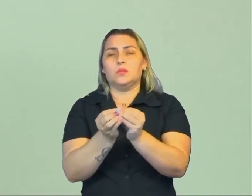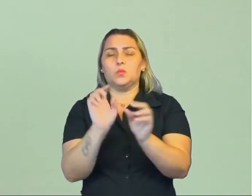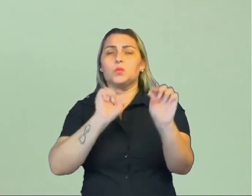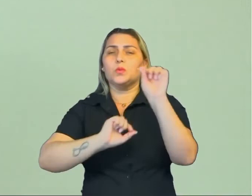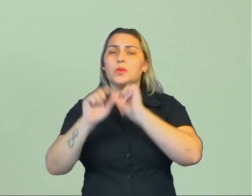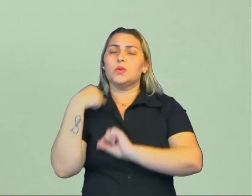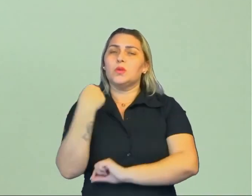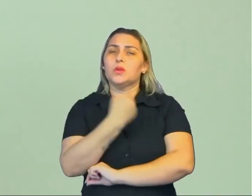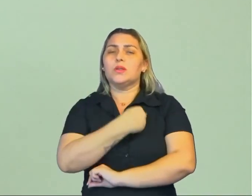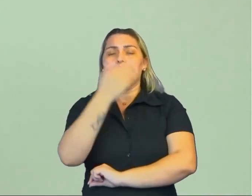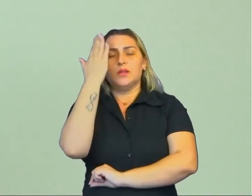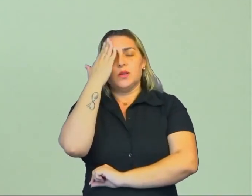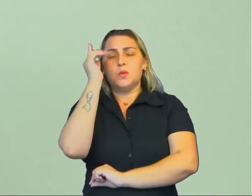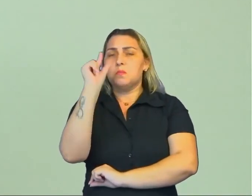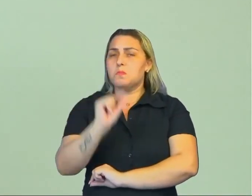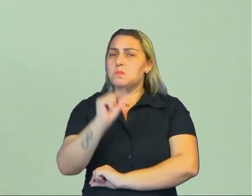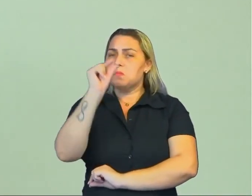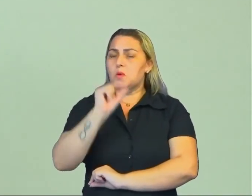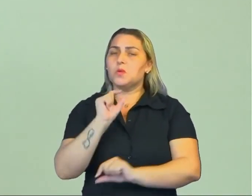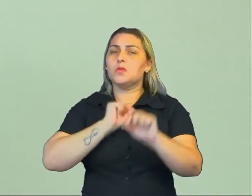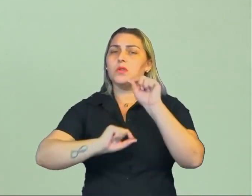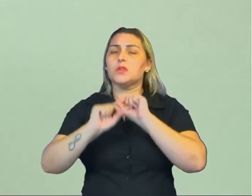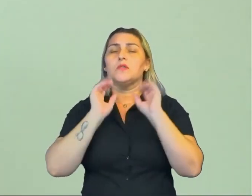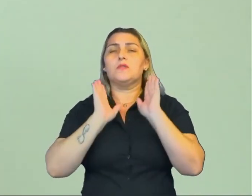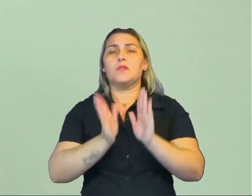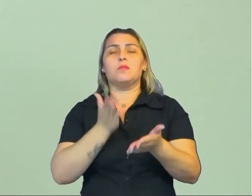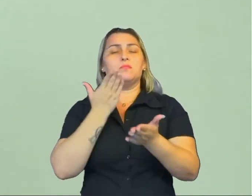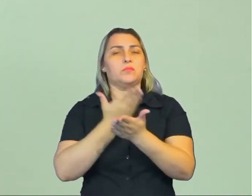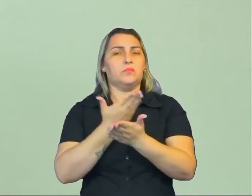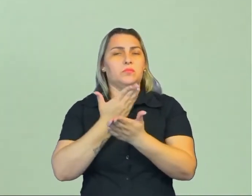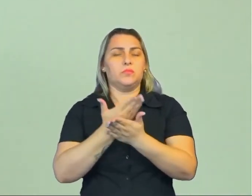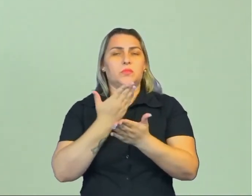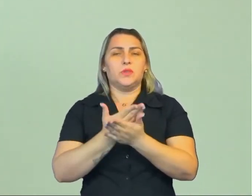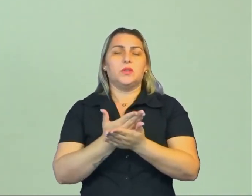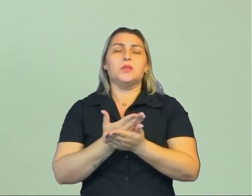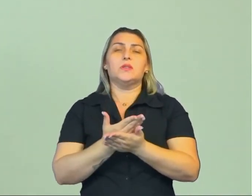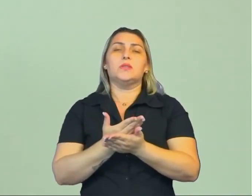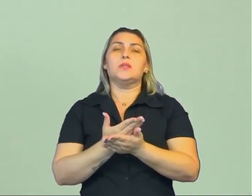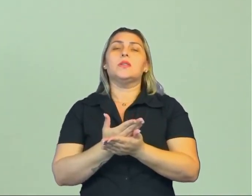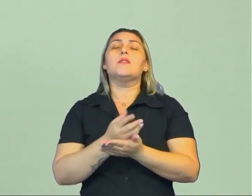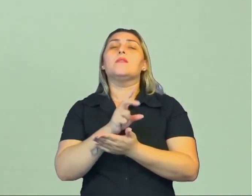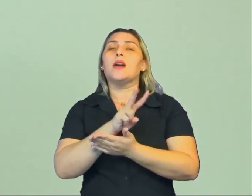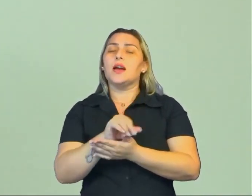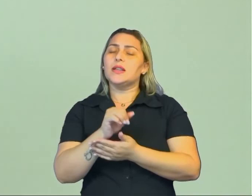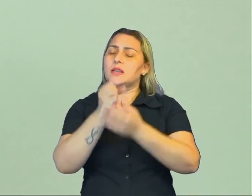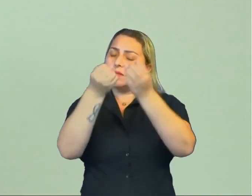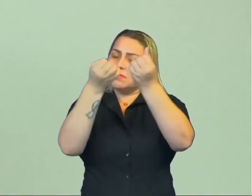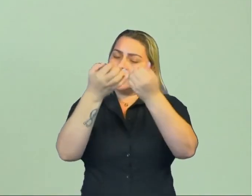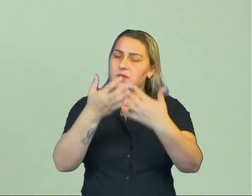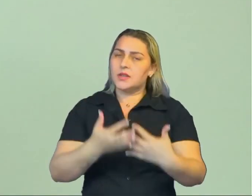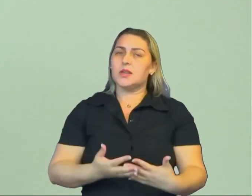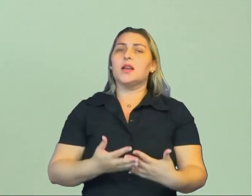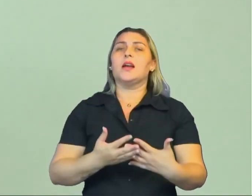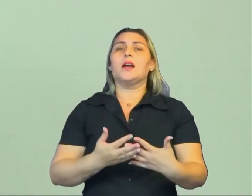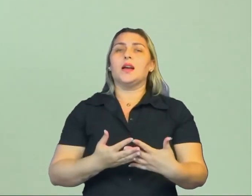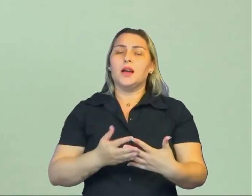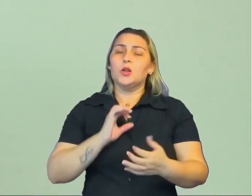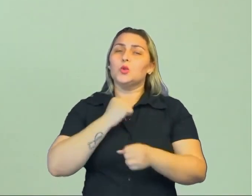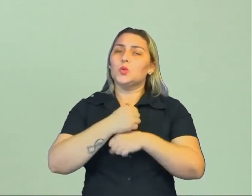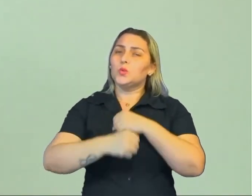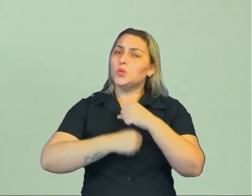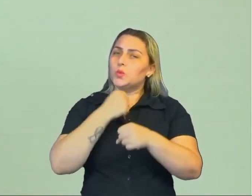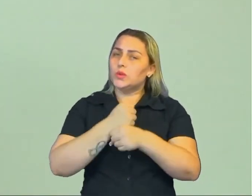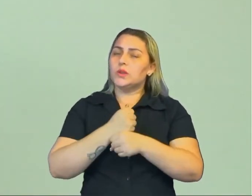aparato para nós entendermos um pouco sobre aquilo que nós vamos estudar, sobre aquilo que vai ser explicado no decorrer do